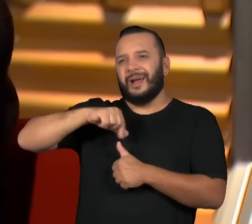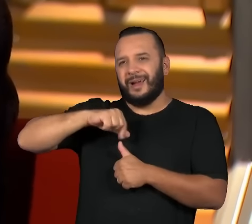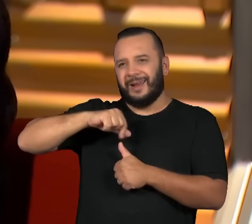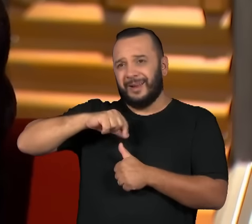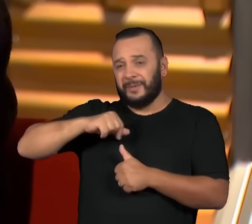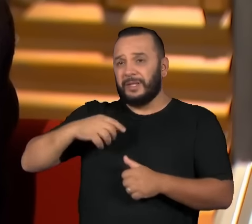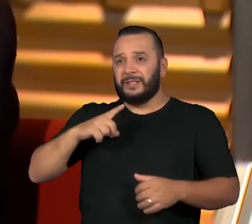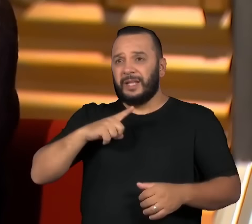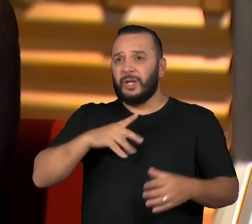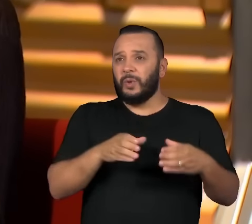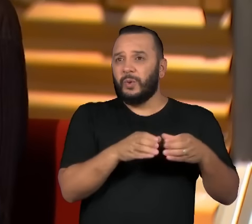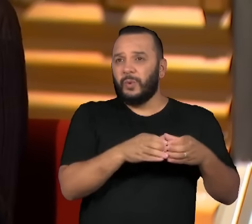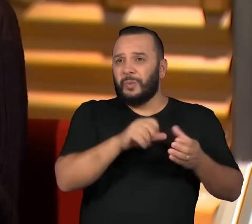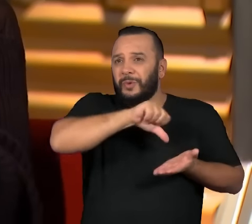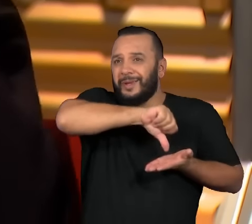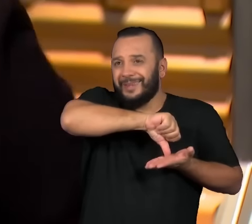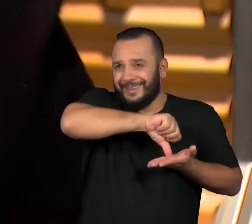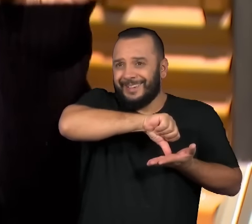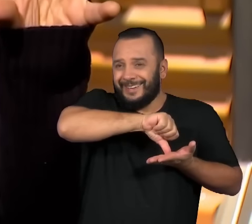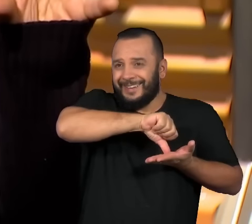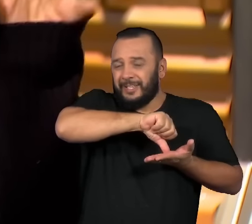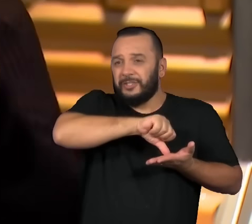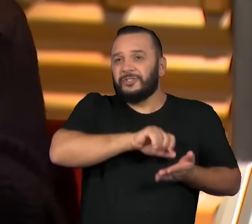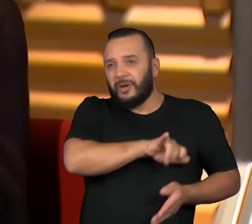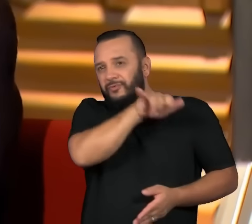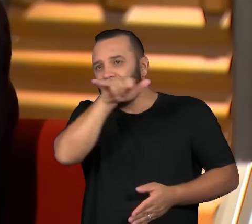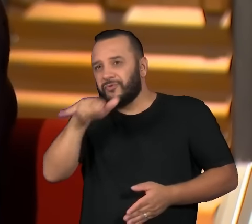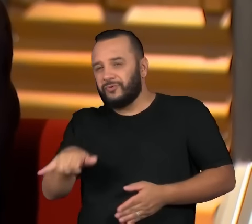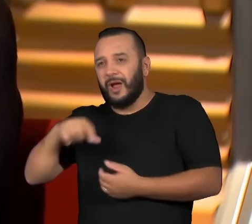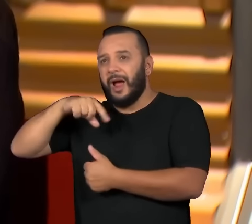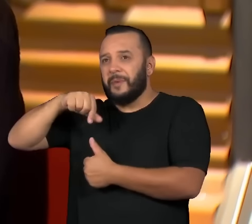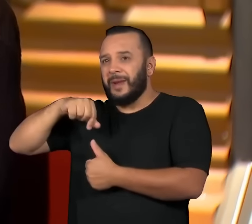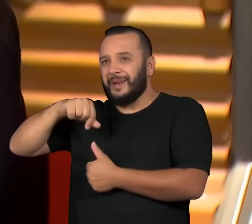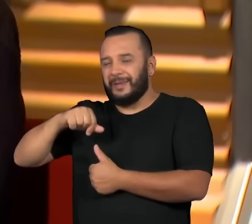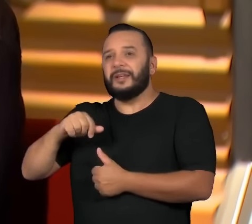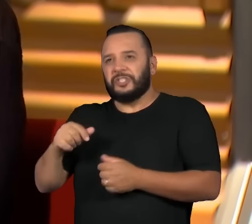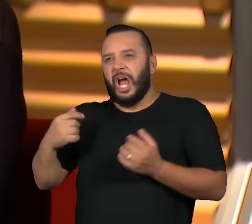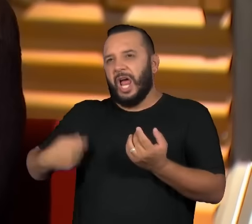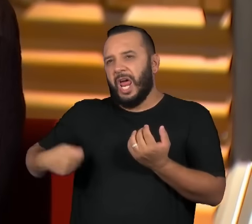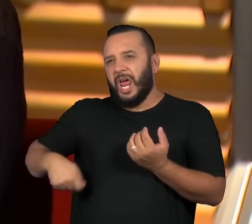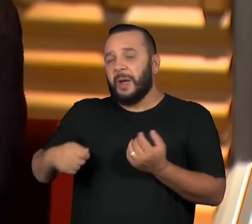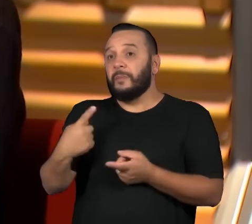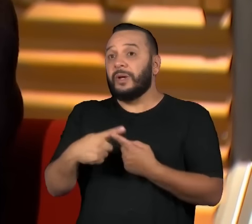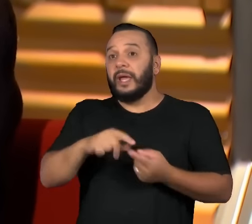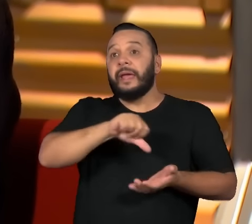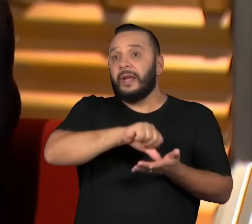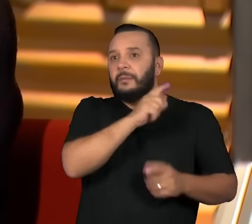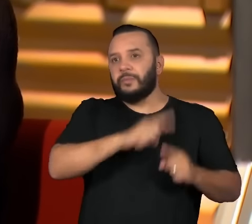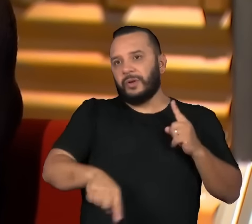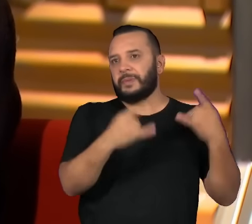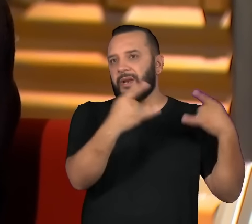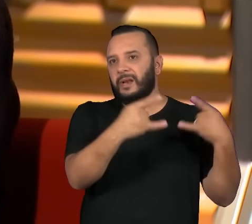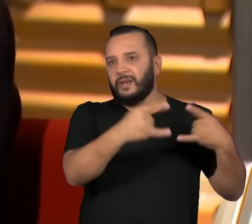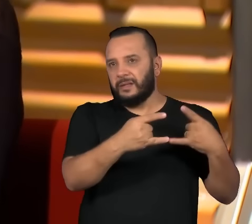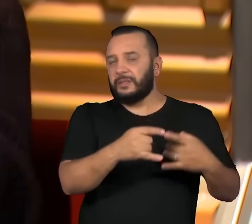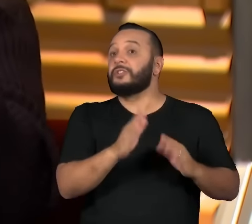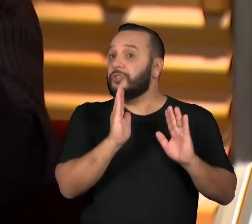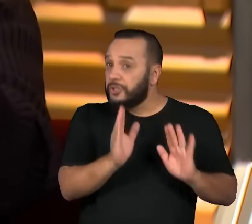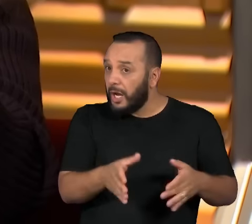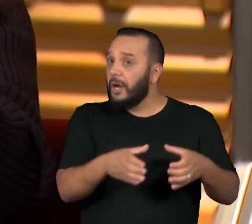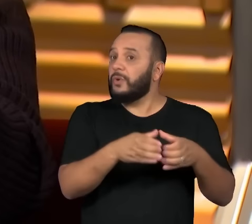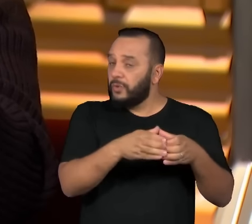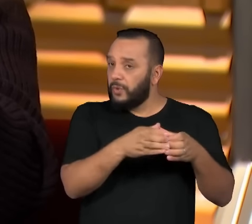do Irã saiu do Irã para tocar com a gente na Armênia, porque no Irã é proibido tocar heavy metal. Inclusive, esses caras já foram presos porque eles